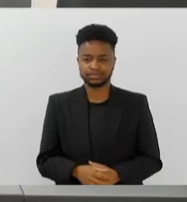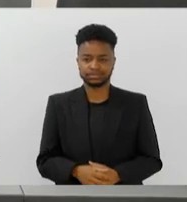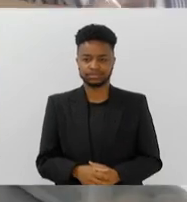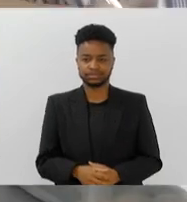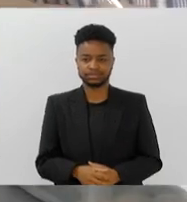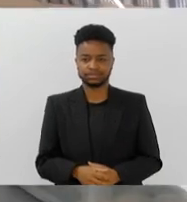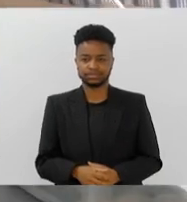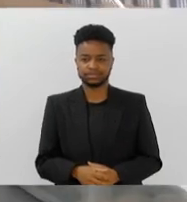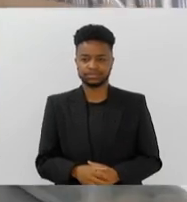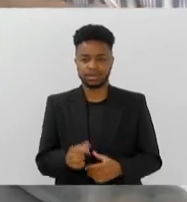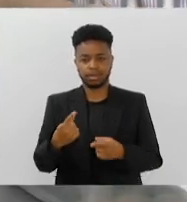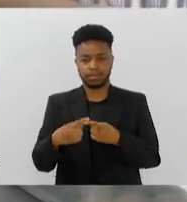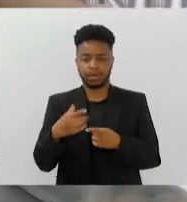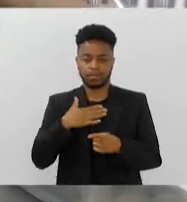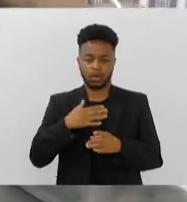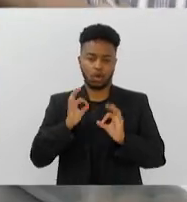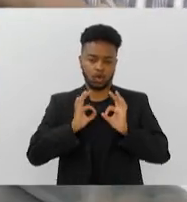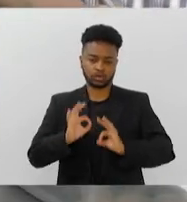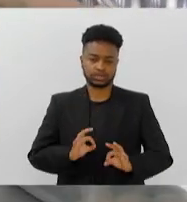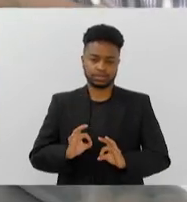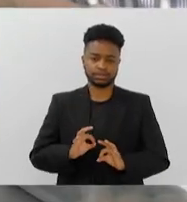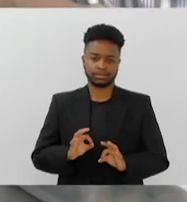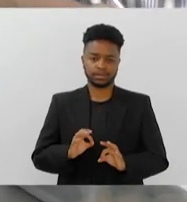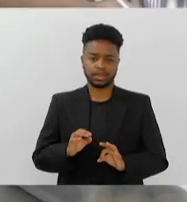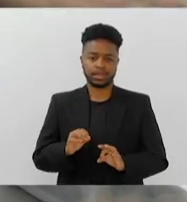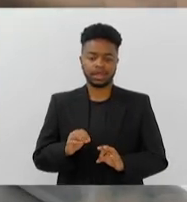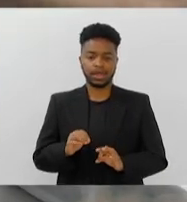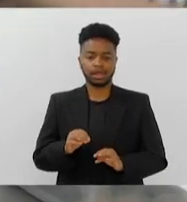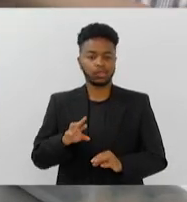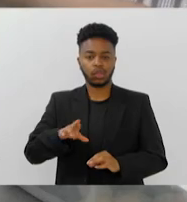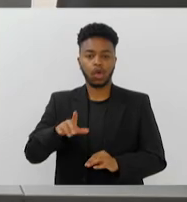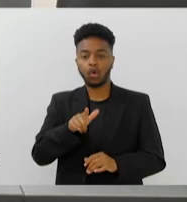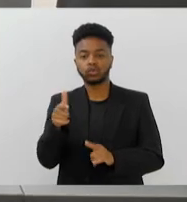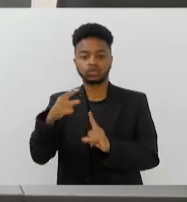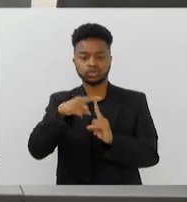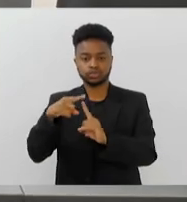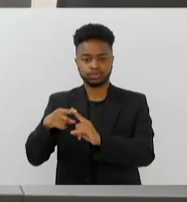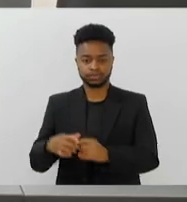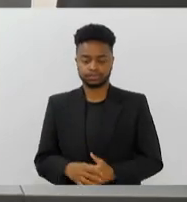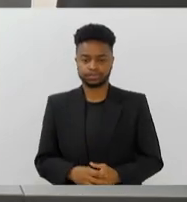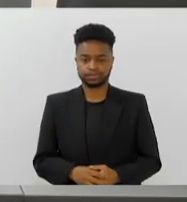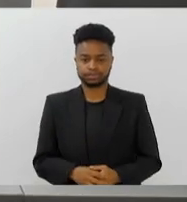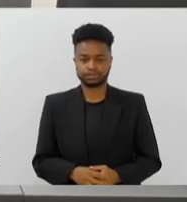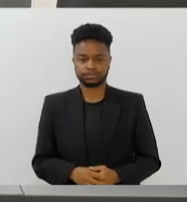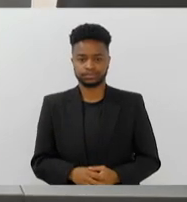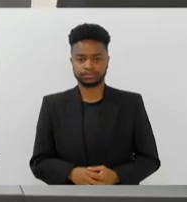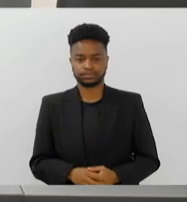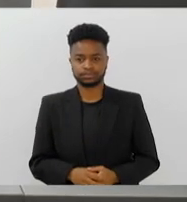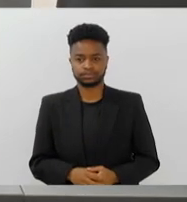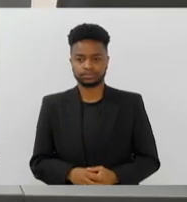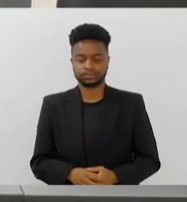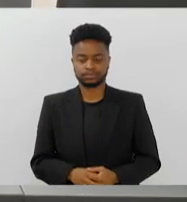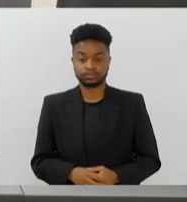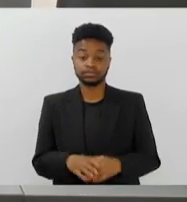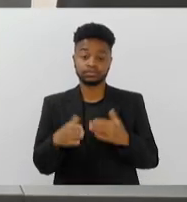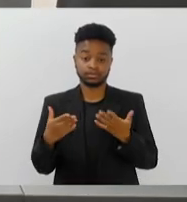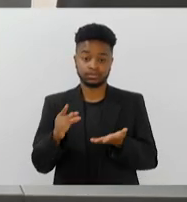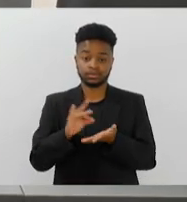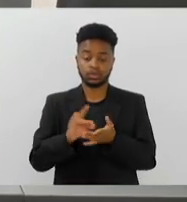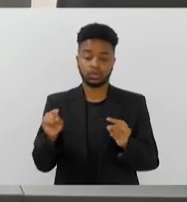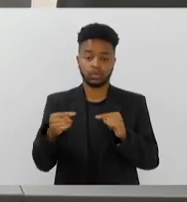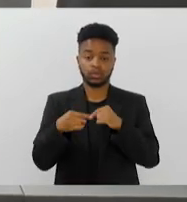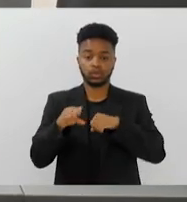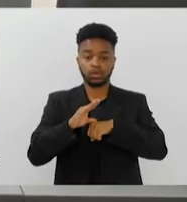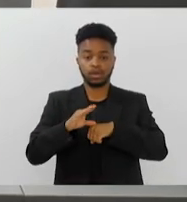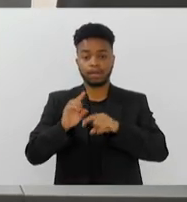É que o melhor era da onça pintada, ele tem razão. Bem, então, na verdade, a constitucionalidade com